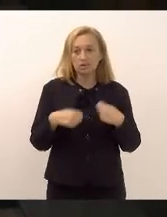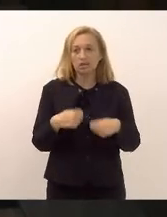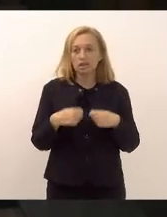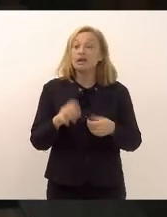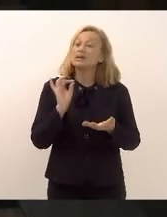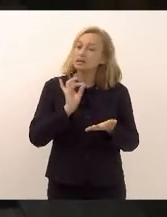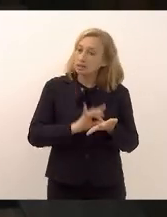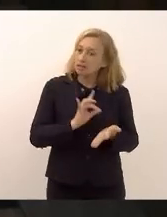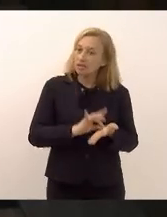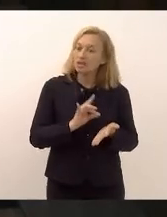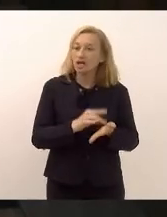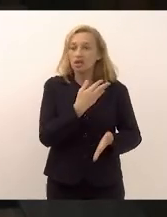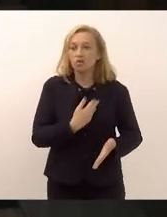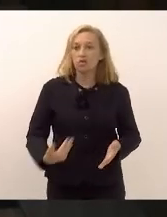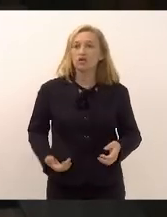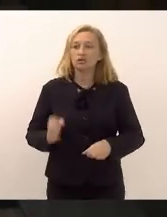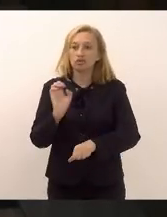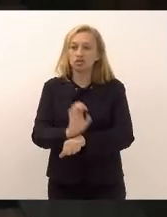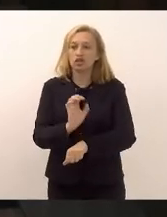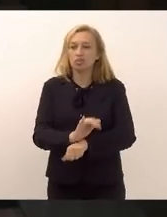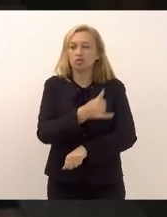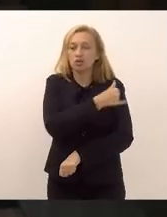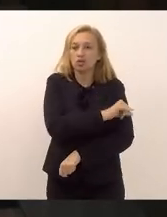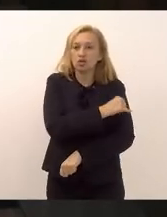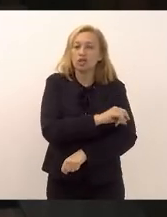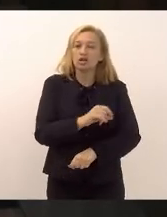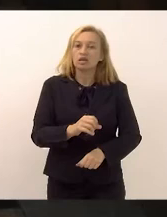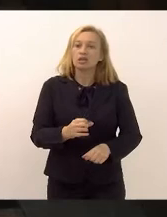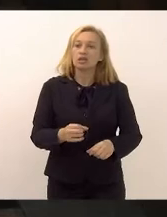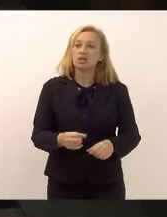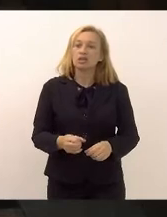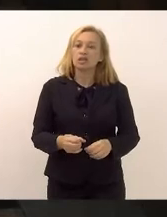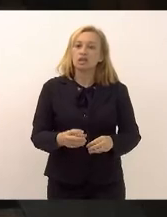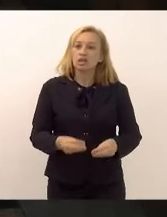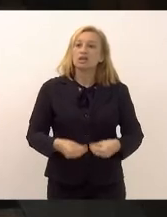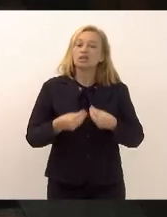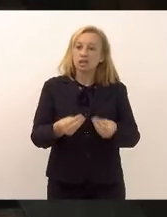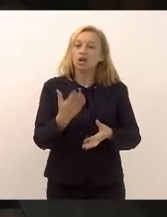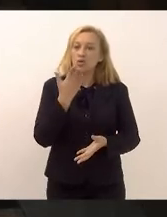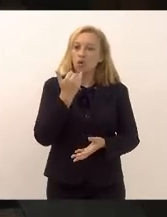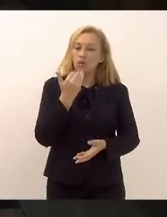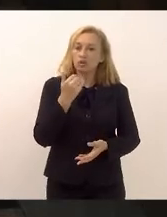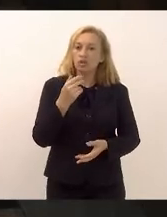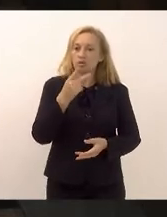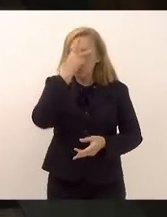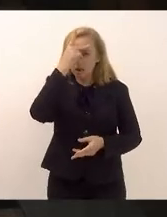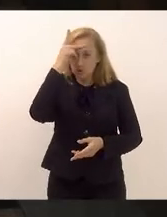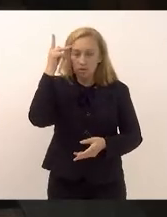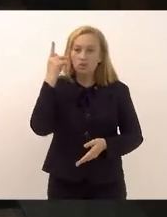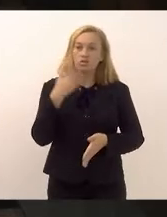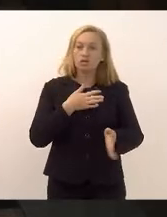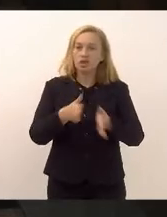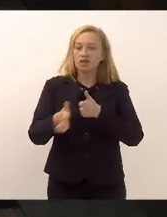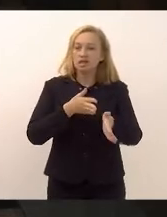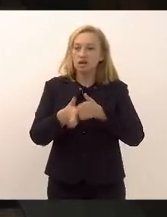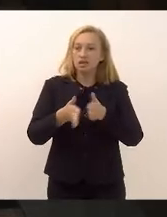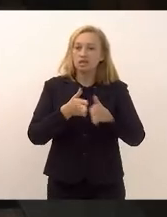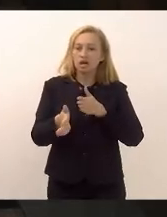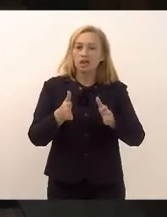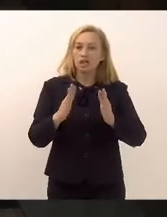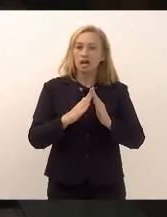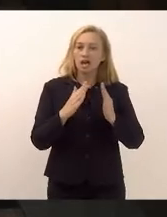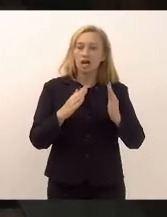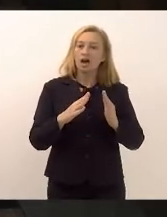que, na verdade, o governo do Estado do Rio de Janeiro faça o feijão com arroz para que a população tenha acesso à educação de qualidade e não